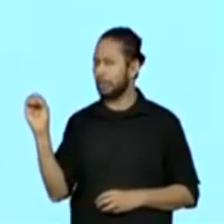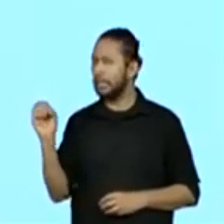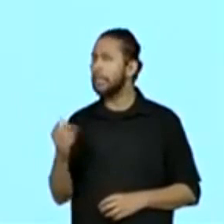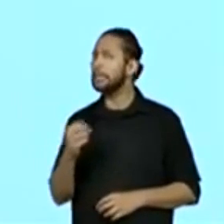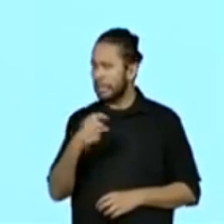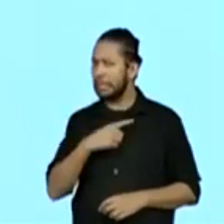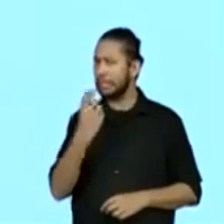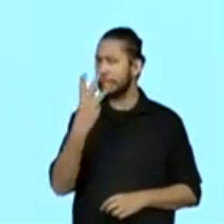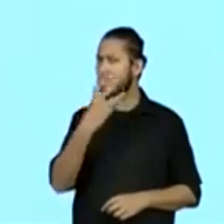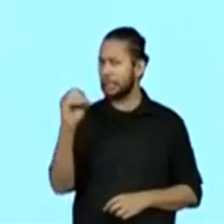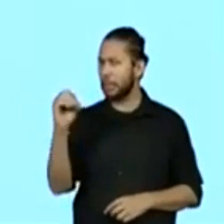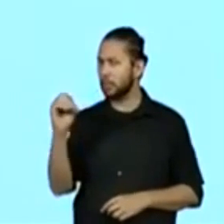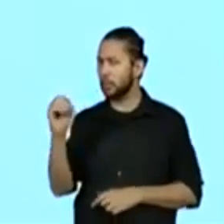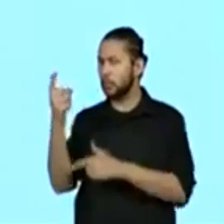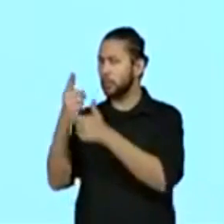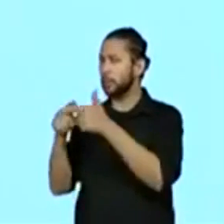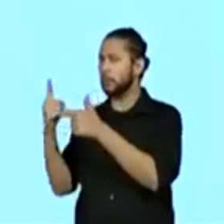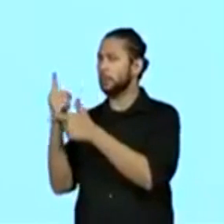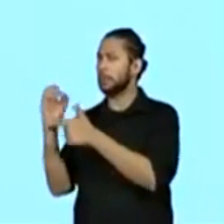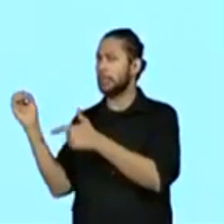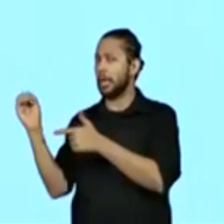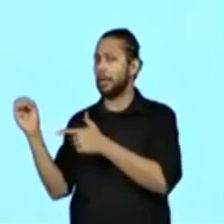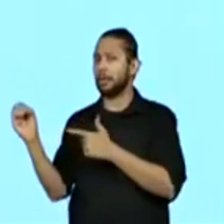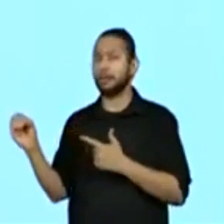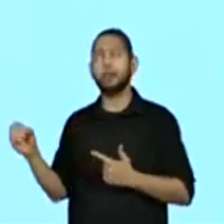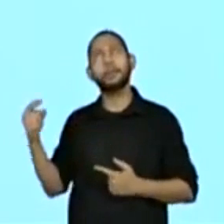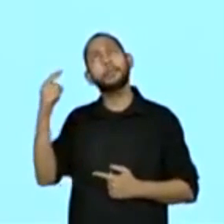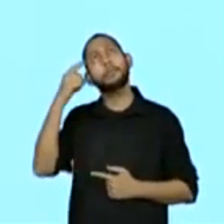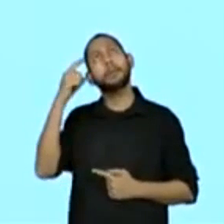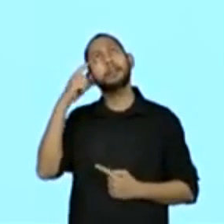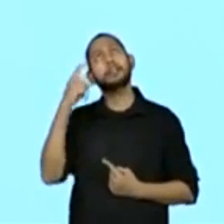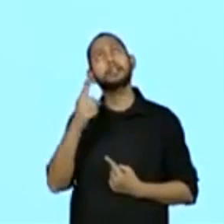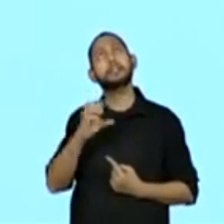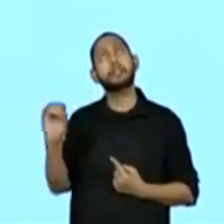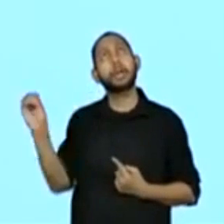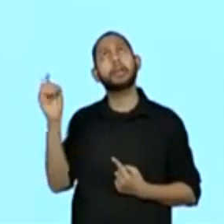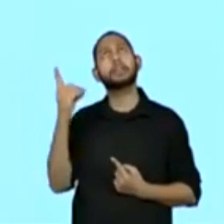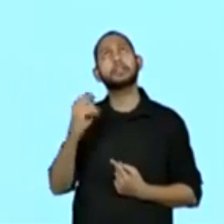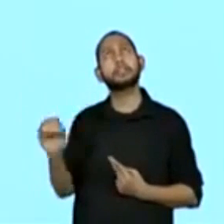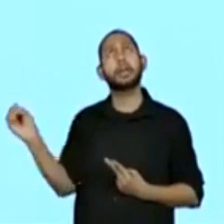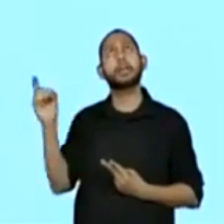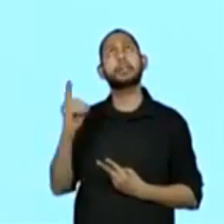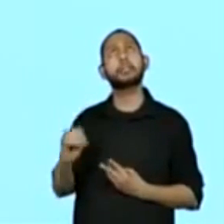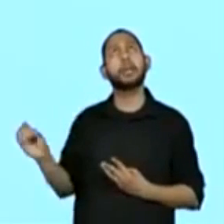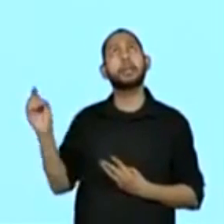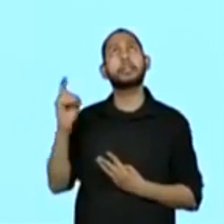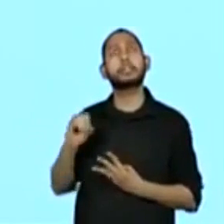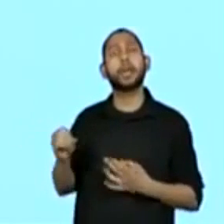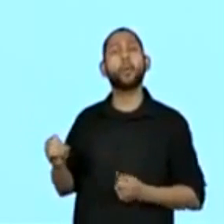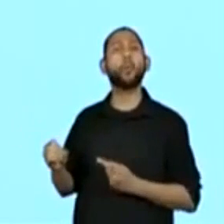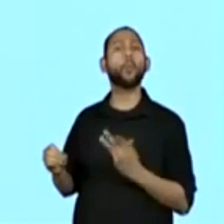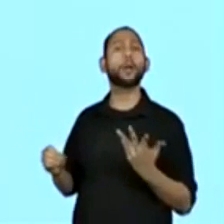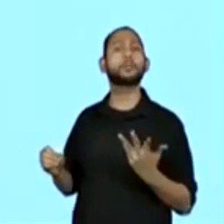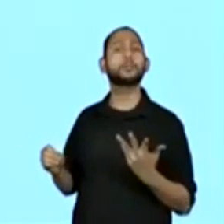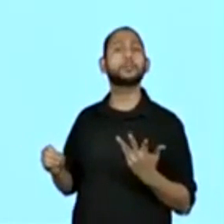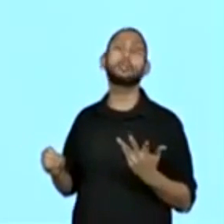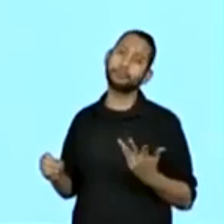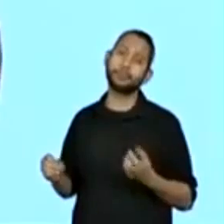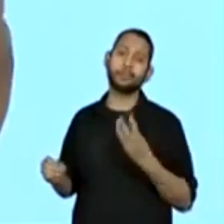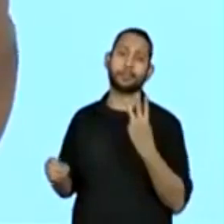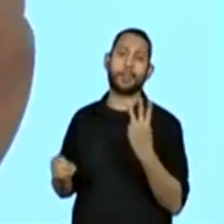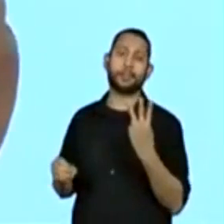100. Quantas vezes 100 chega próximo de 300? Quantas vezes? 3,